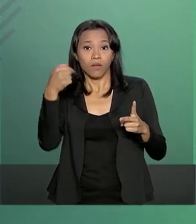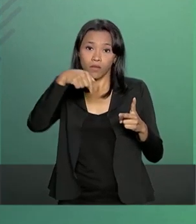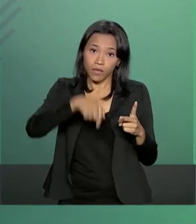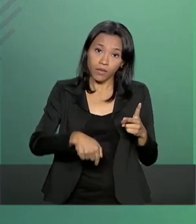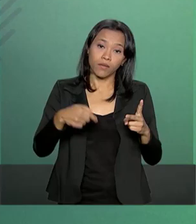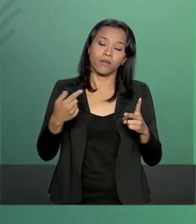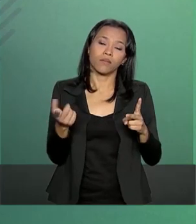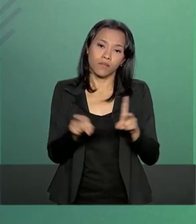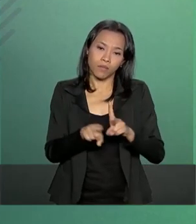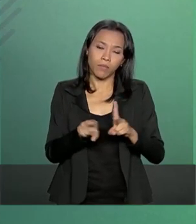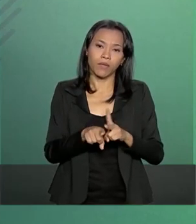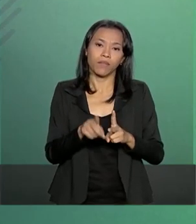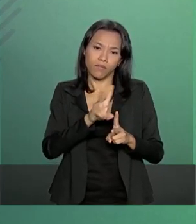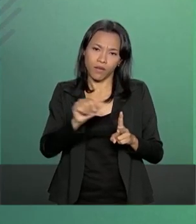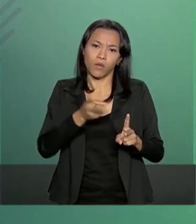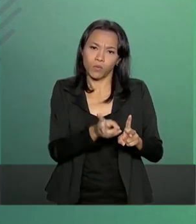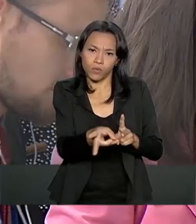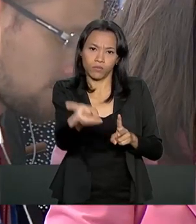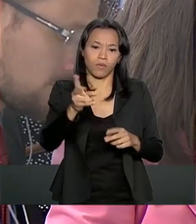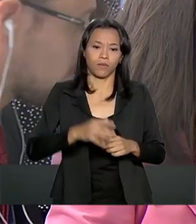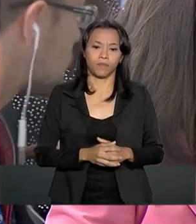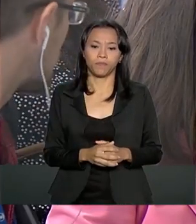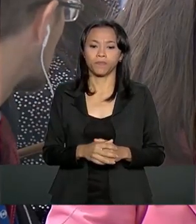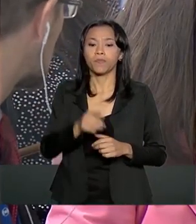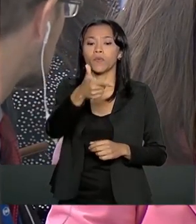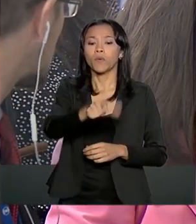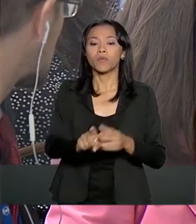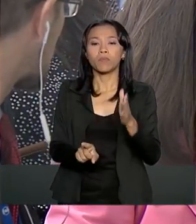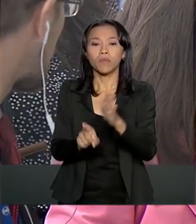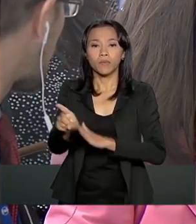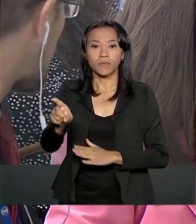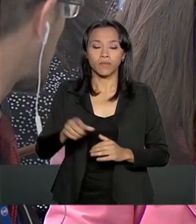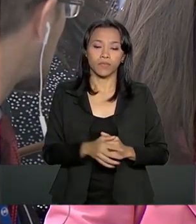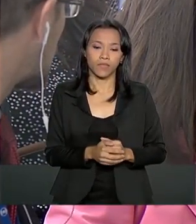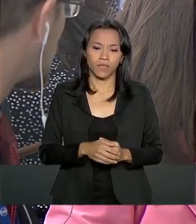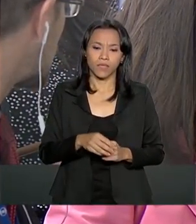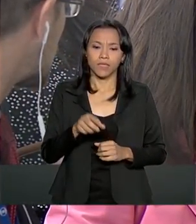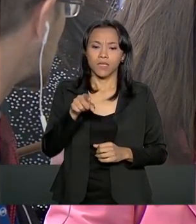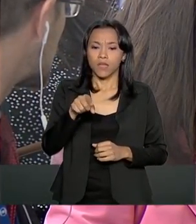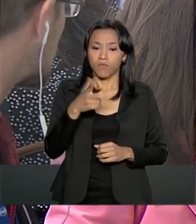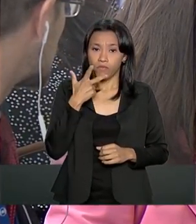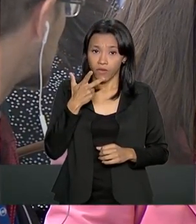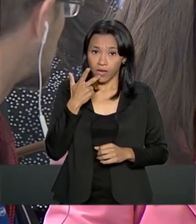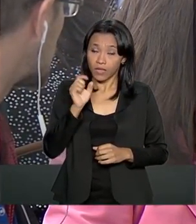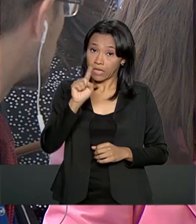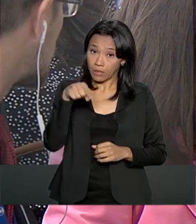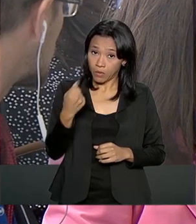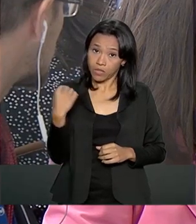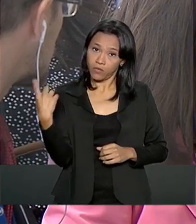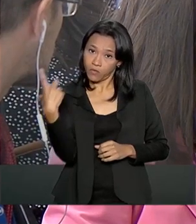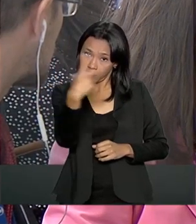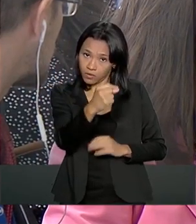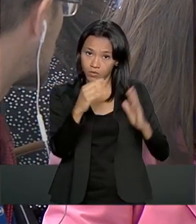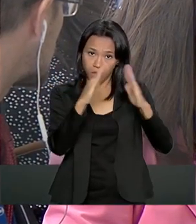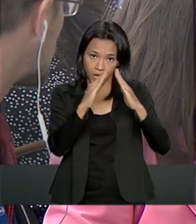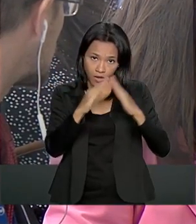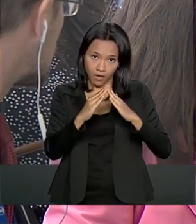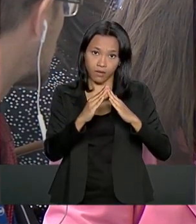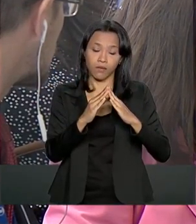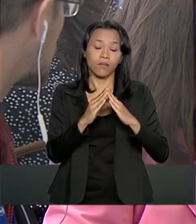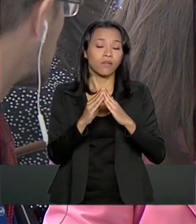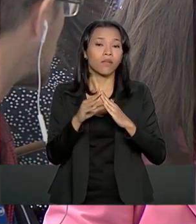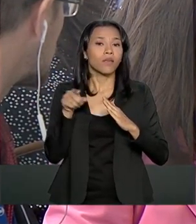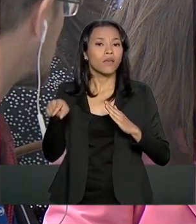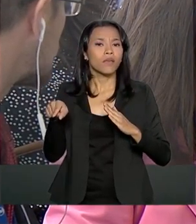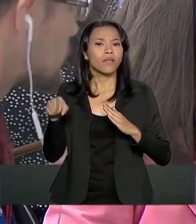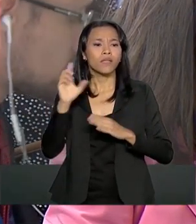por consequência, também o farão. Essa é mais uma pergunta. É, foi falado que depois que ele recebesse a alta do hospital, ele decidiria sobre o líder